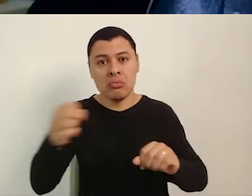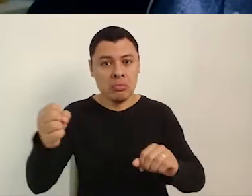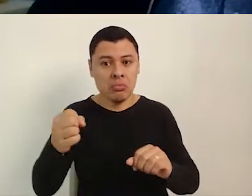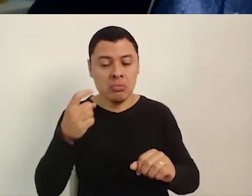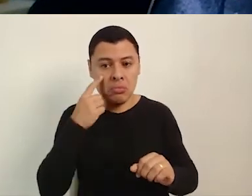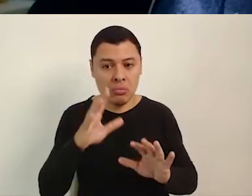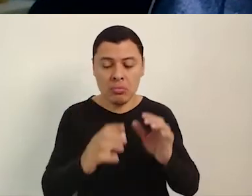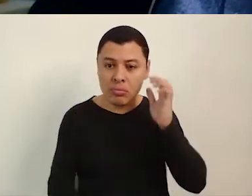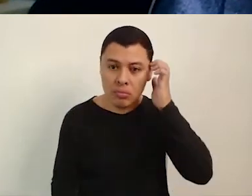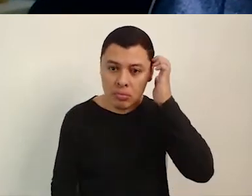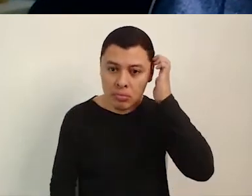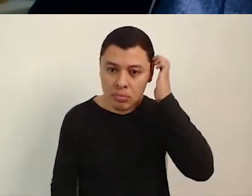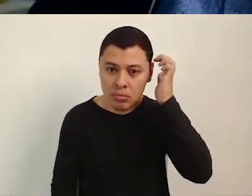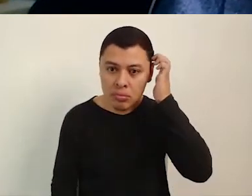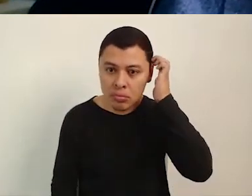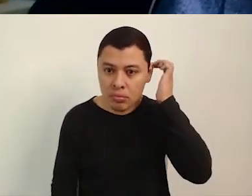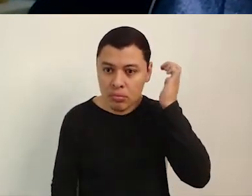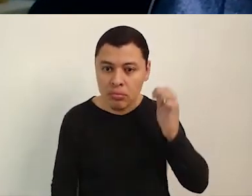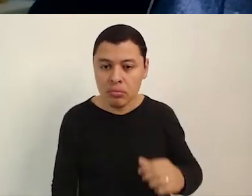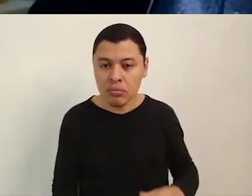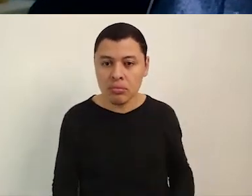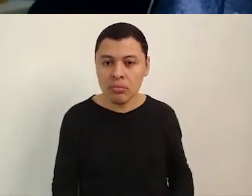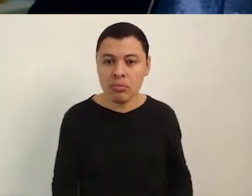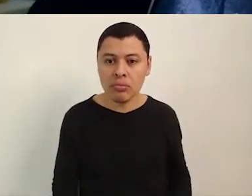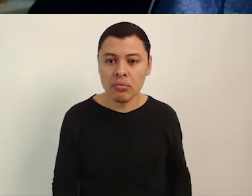Só não sei se ele vai dar tempo de sincronizar por aqui.